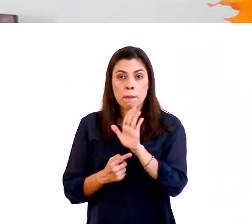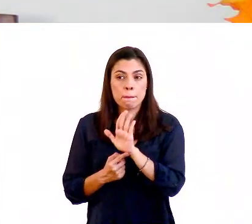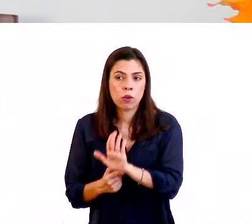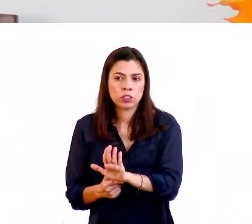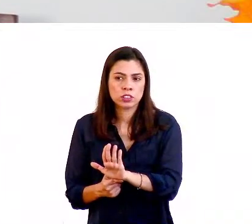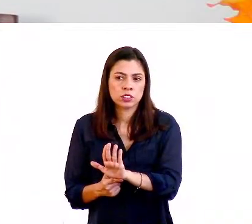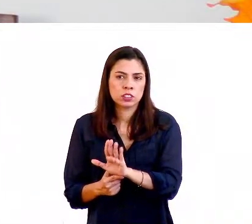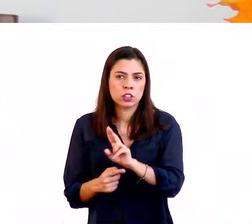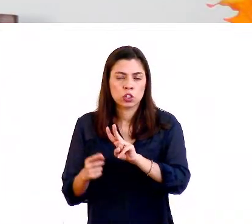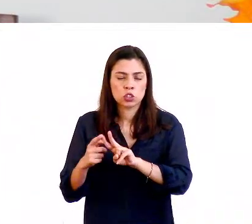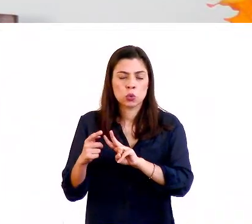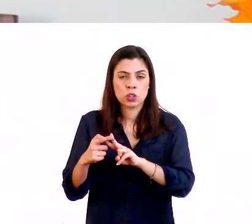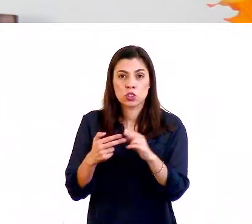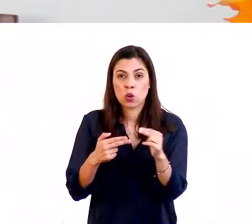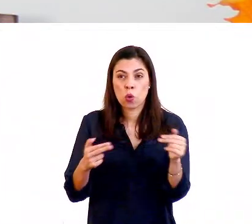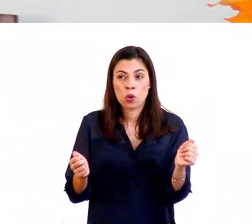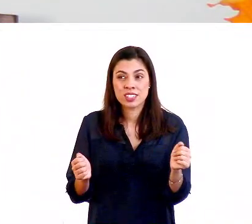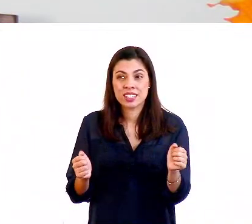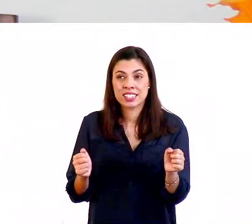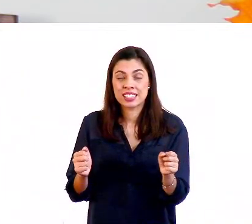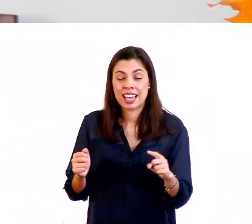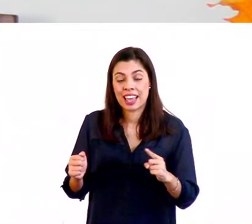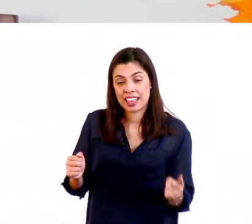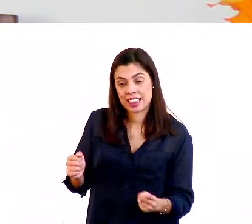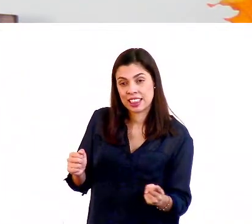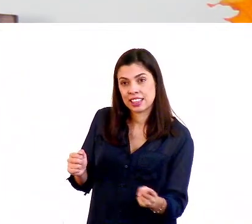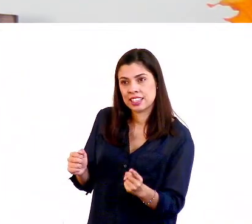segunda? Onde estão as? Parece que só tem uma.